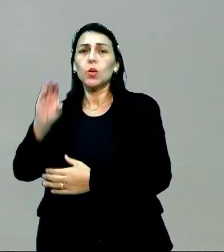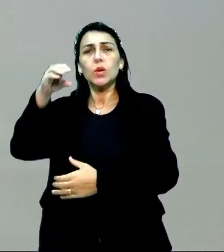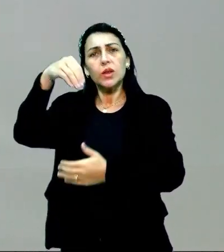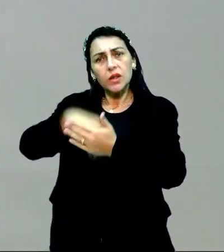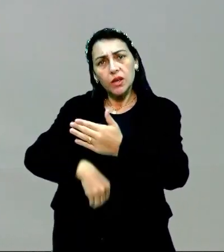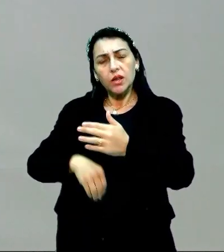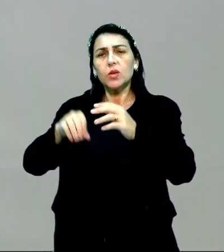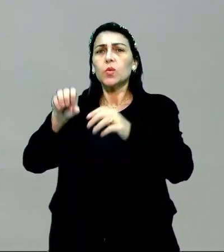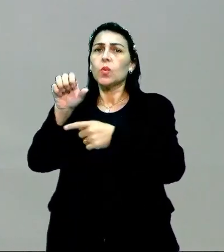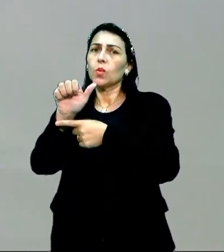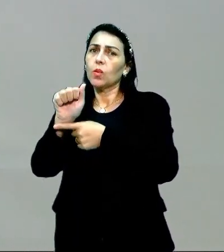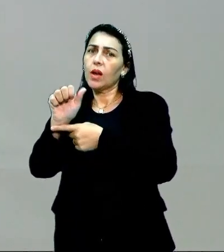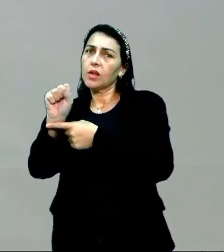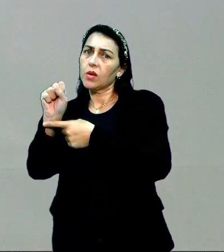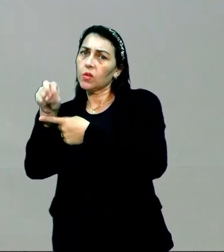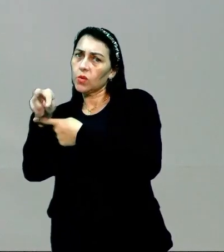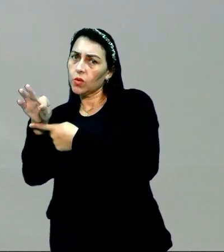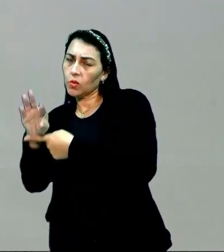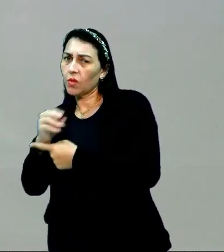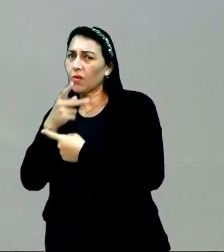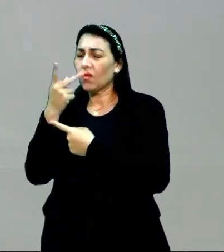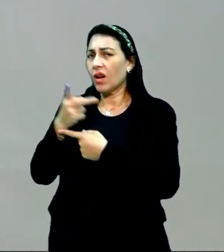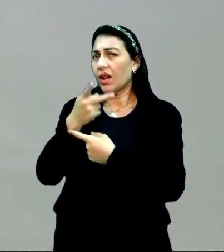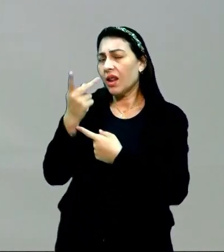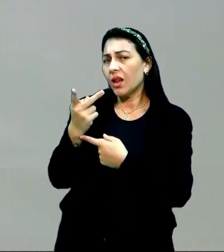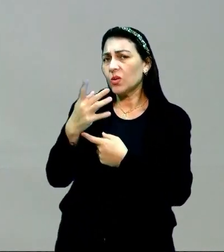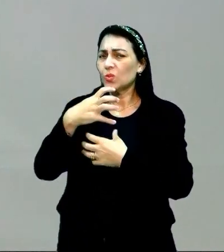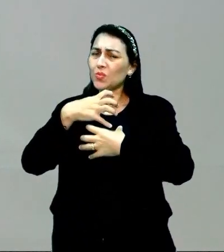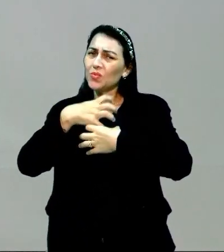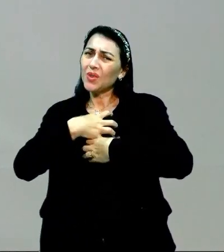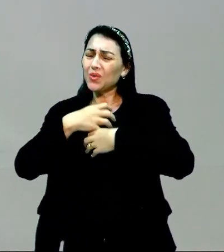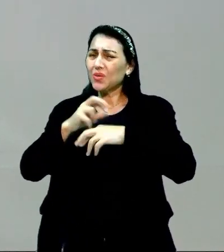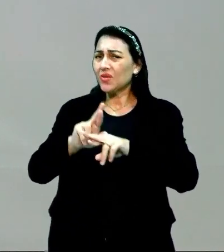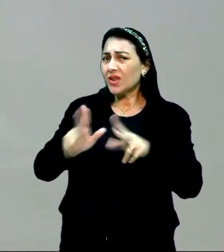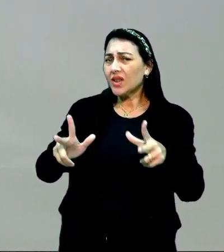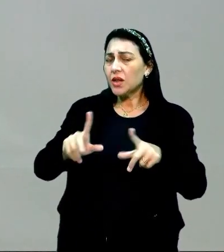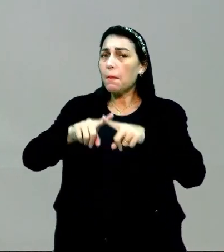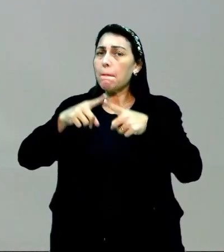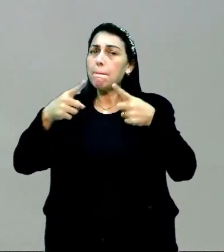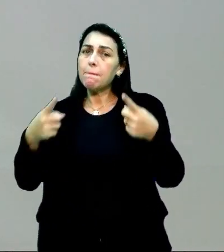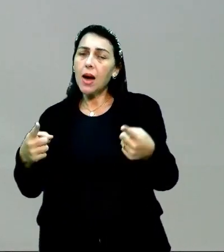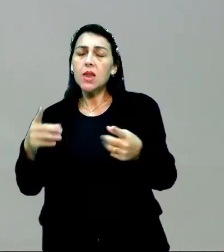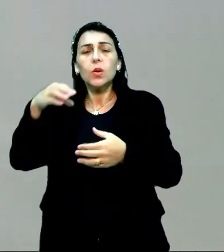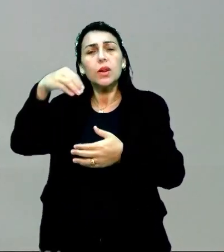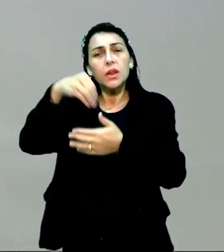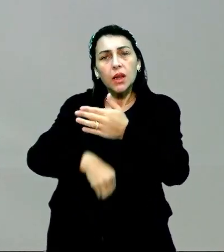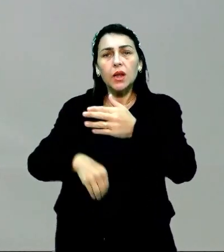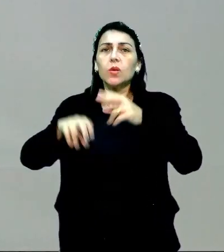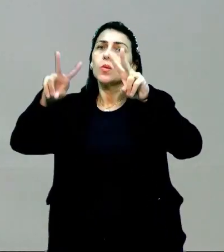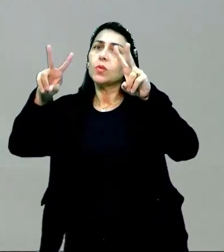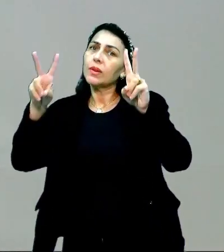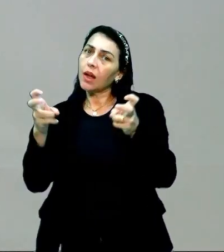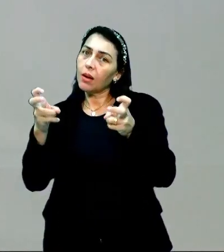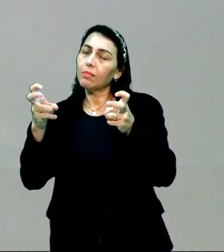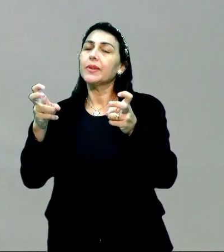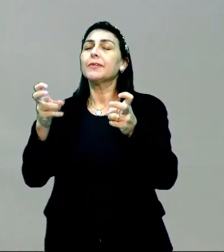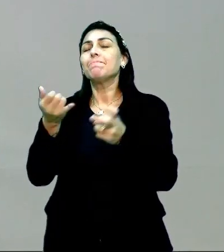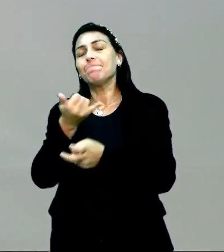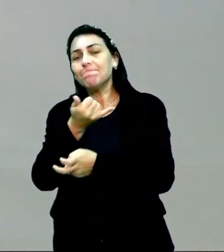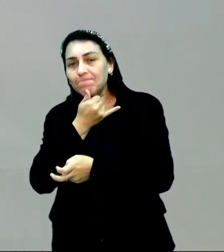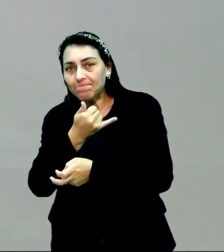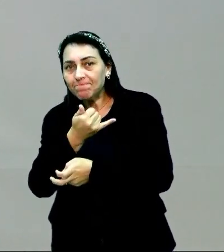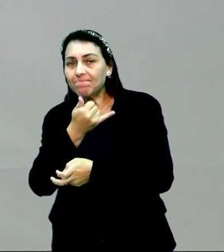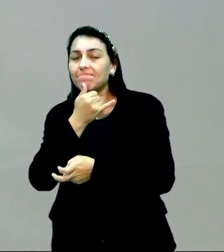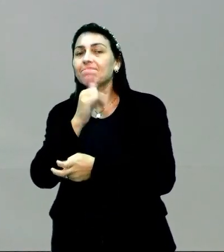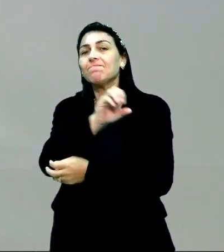posso ter tangenciado ali, falado de uma forma superficial, mas se você fugir do tema,